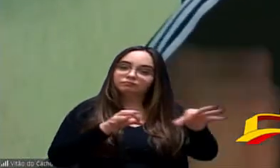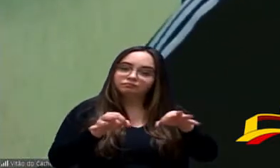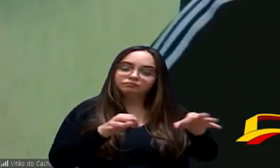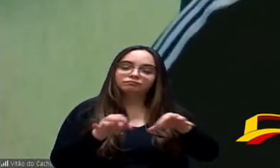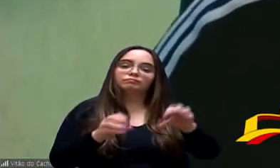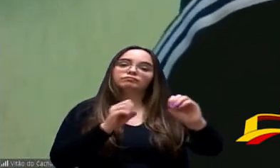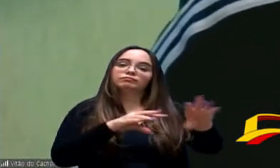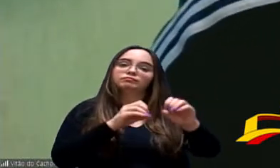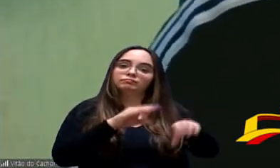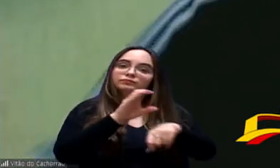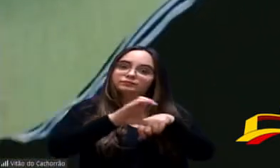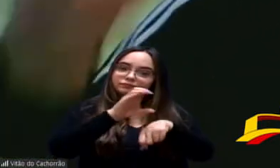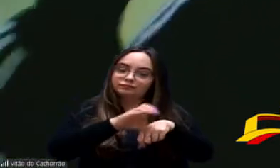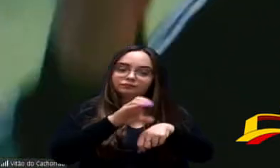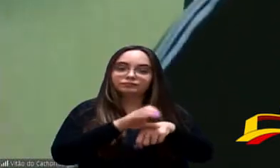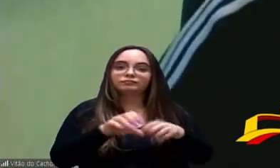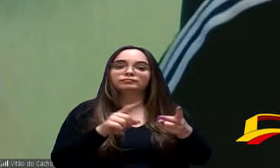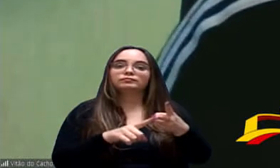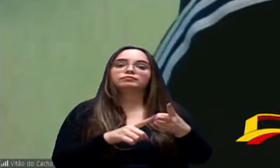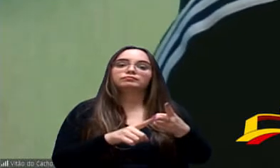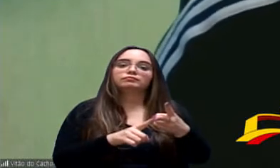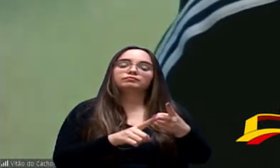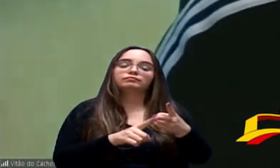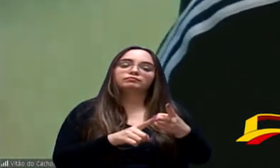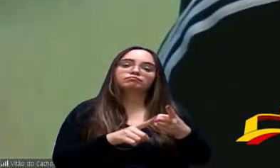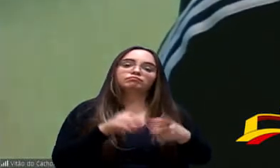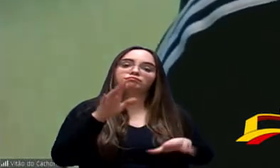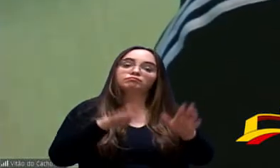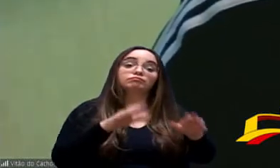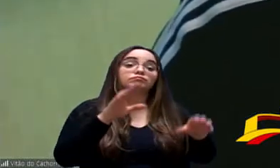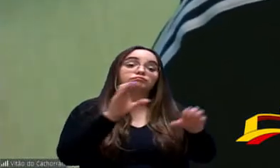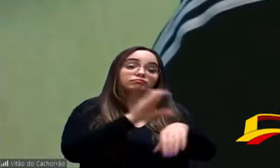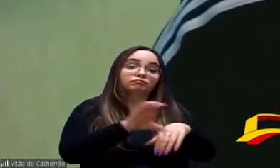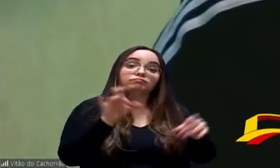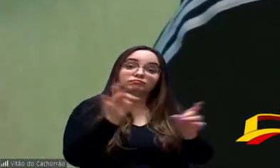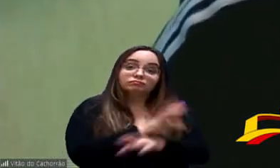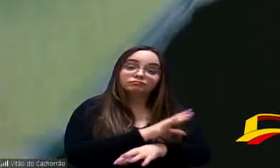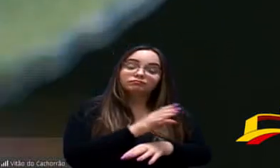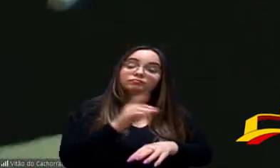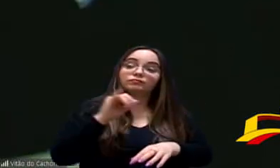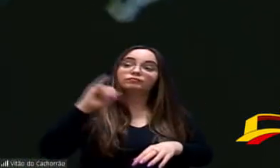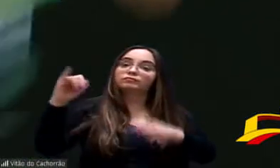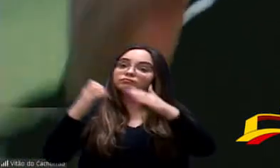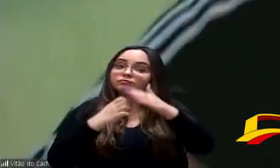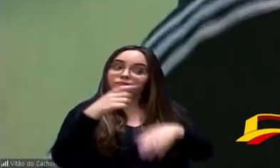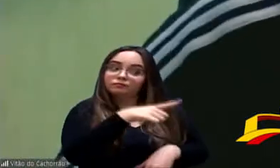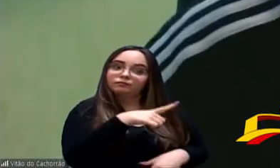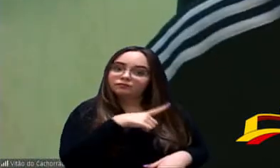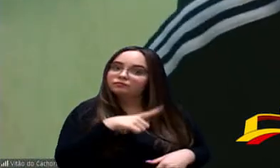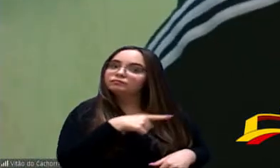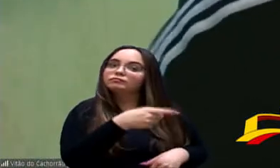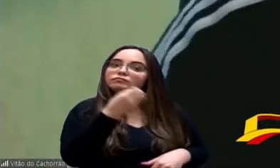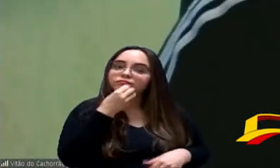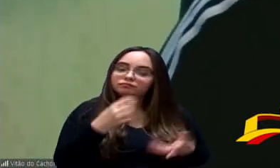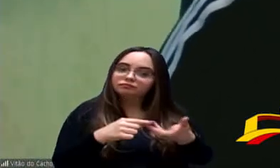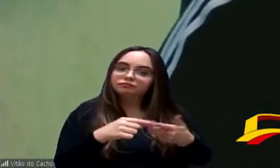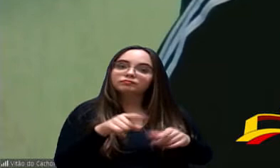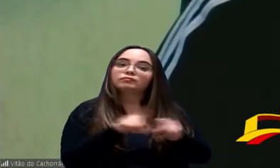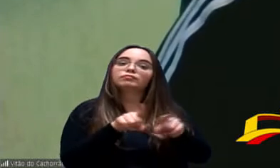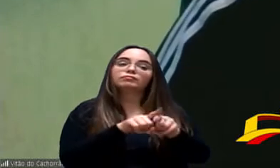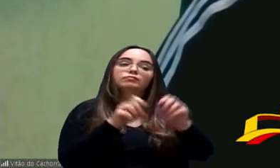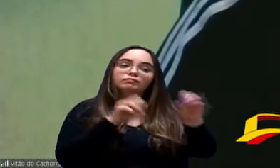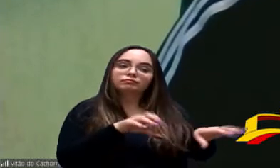curso profissionalizante, indicando essa pessoa para uma empresa, ensinando a pessoa a fazer um currículo,